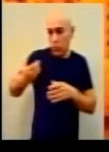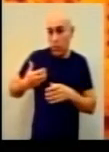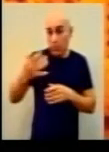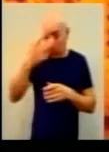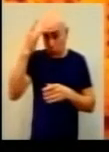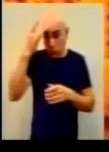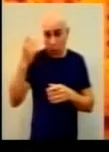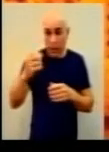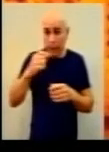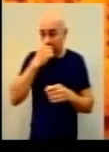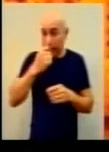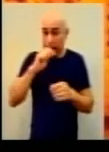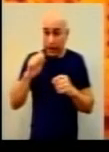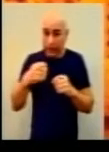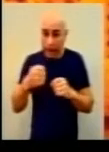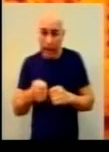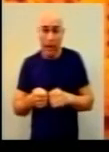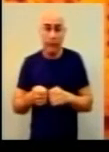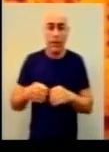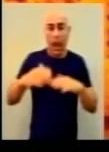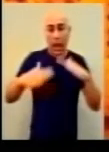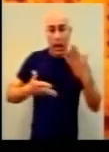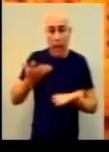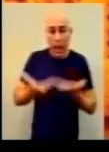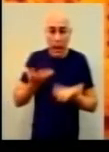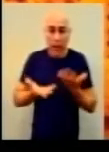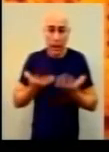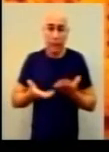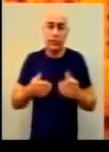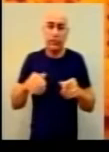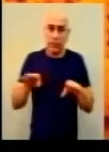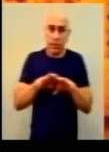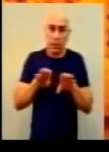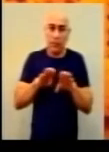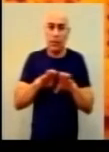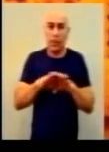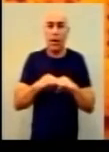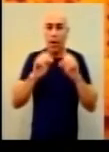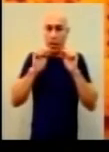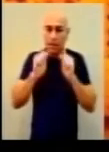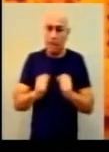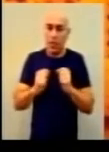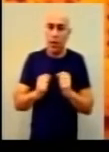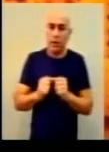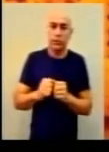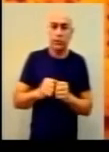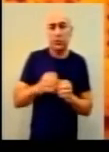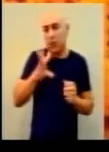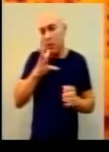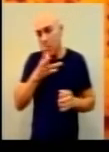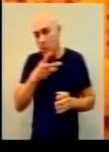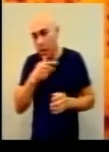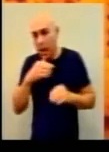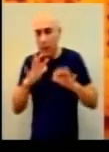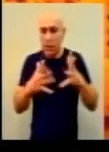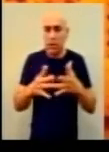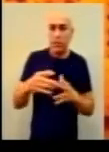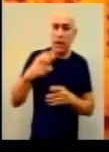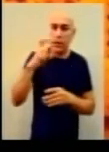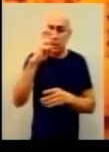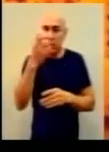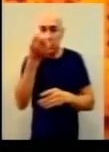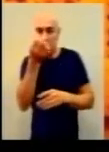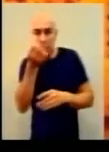de saúde, e aí os casos leves que procuraram atendimento nas unidades podem sim demorar aí de 3 a 6 dias para estar saindo